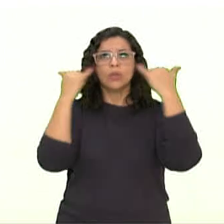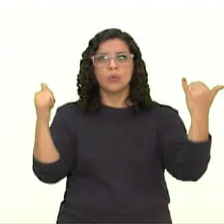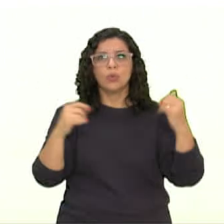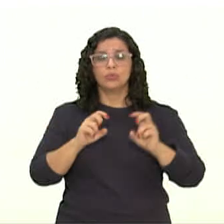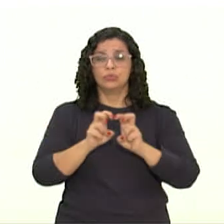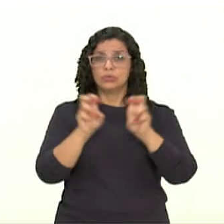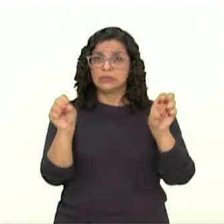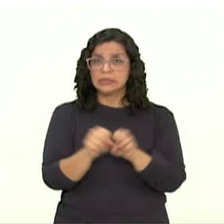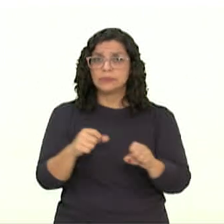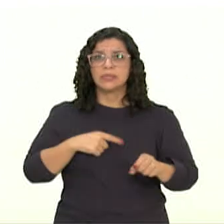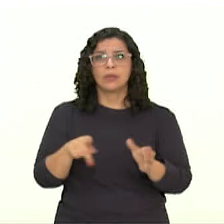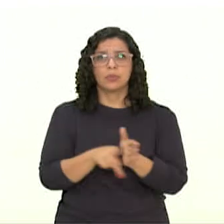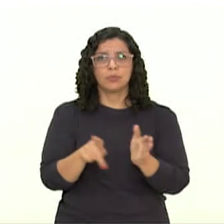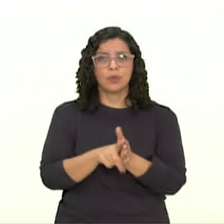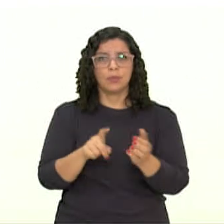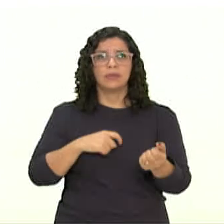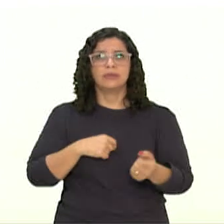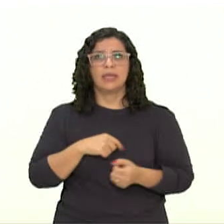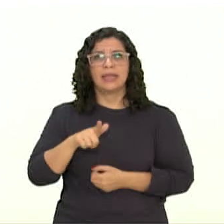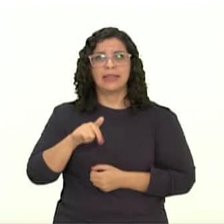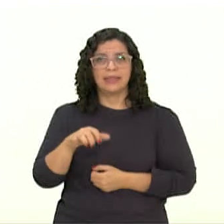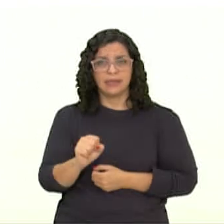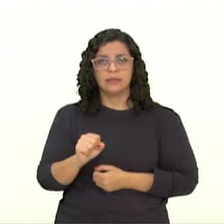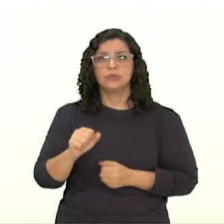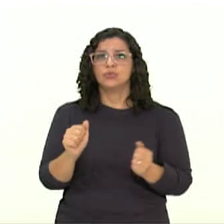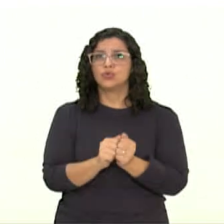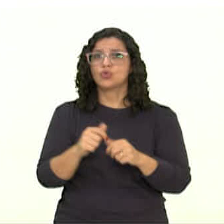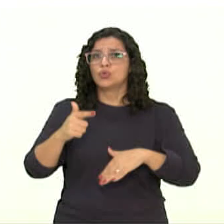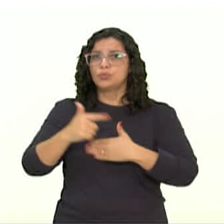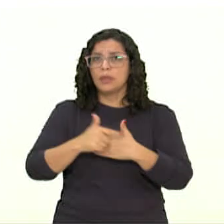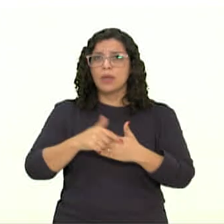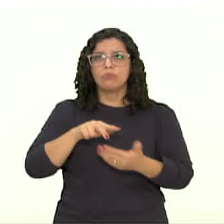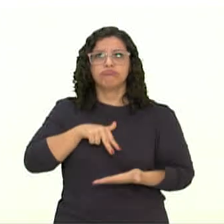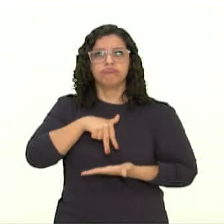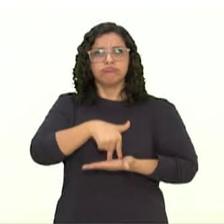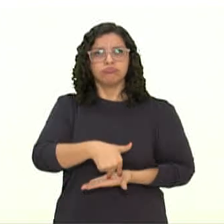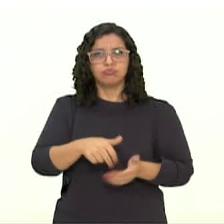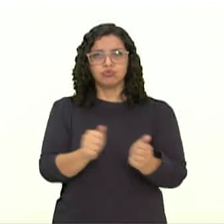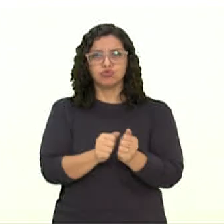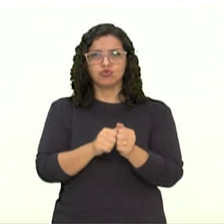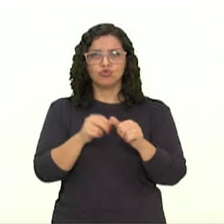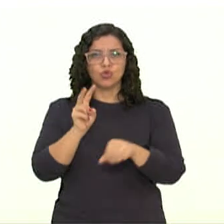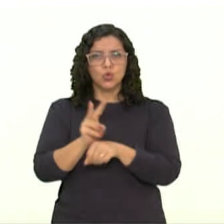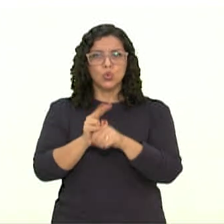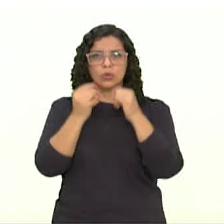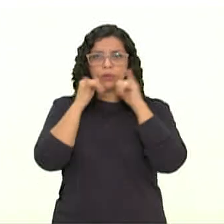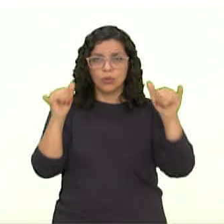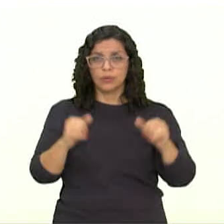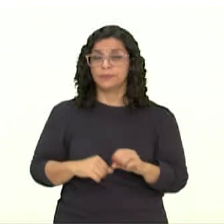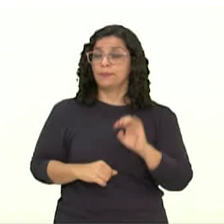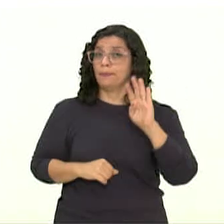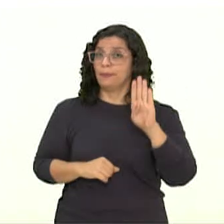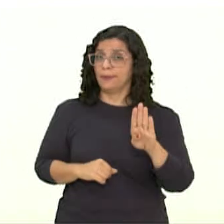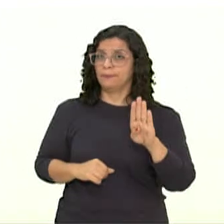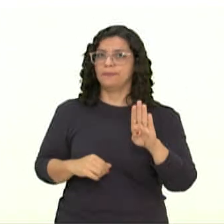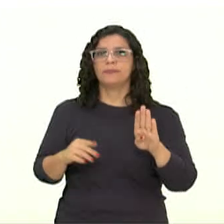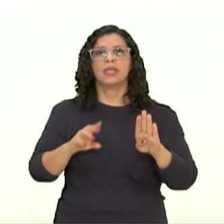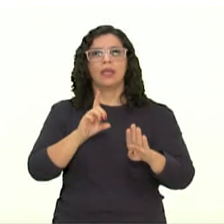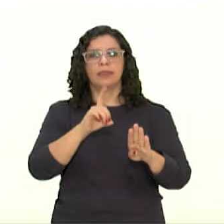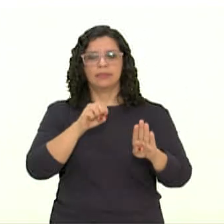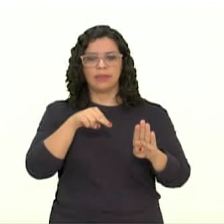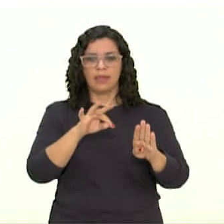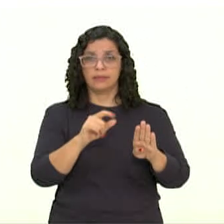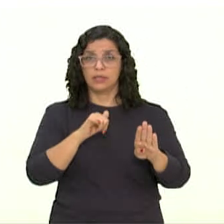sistema nervoso é constituído por células da glia, cuja função é dar sustentação aos neurônios. Letra B. Os dendritos